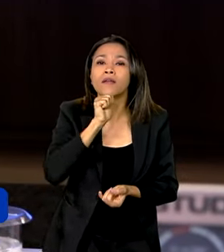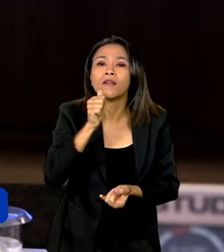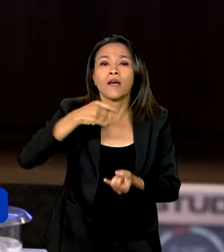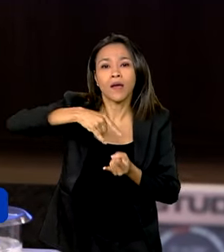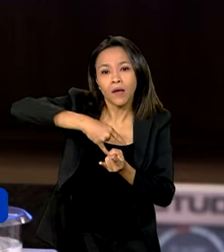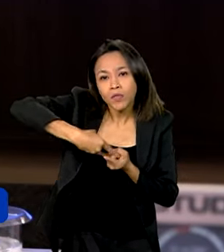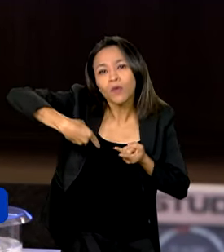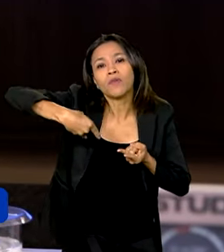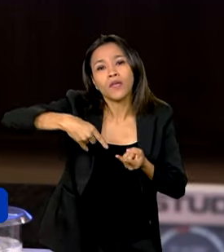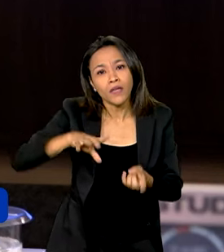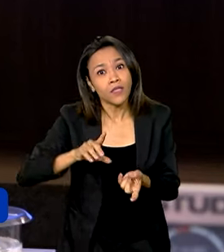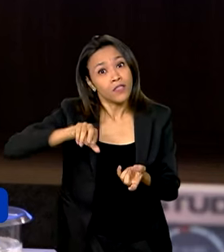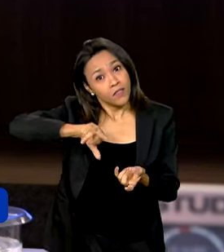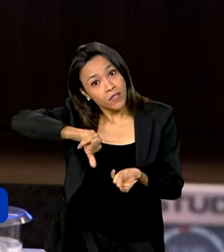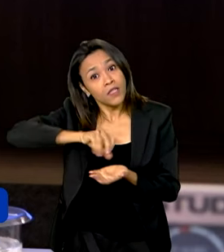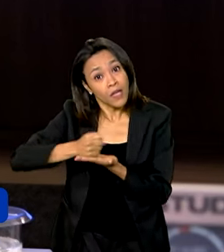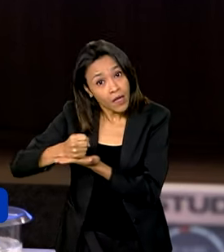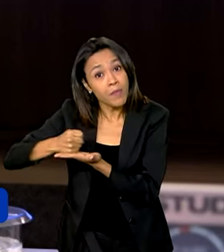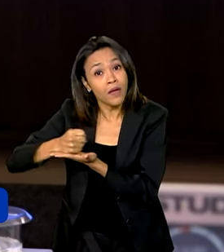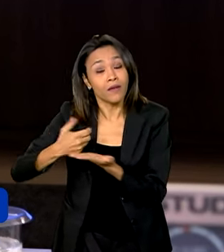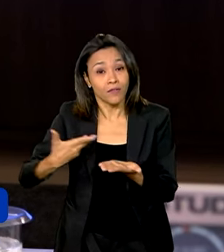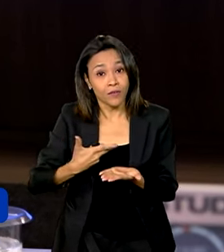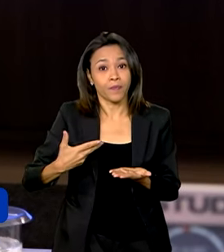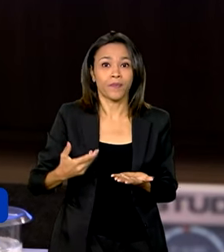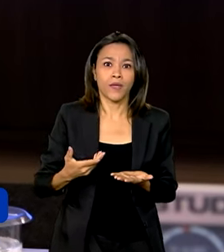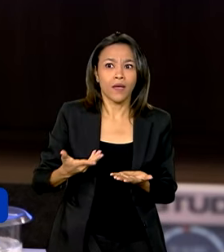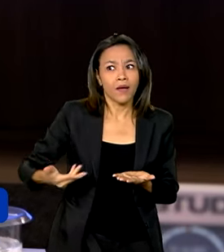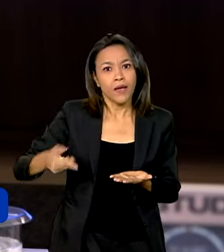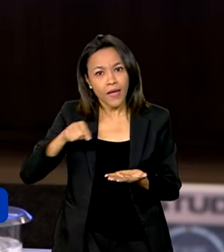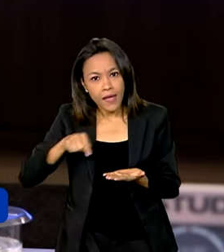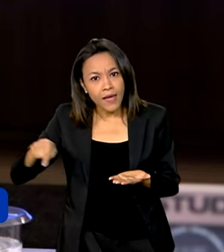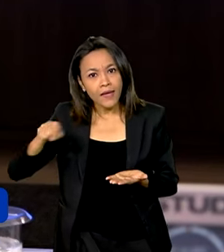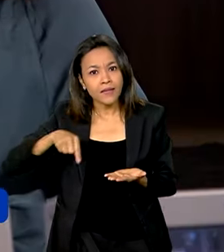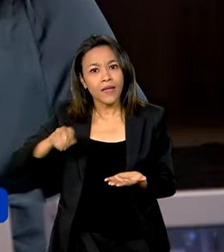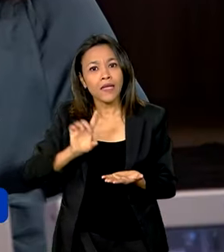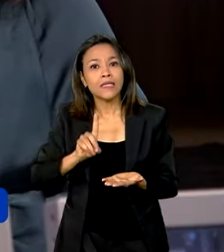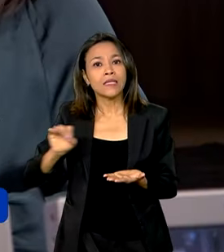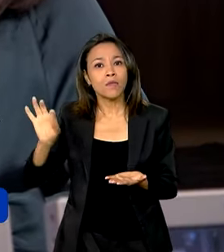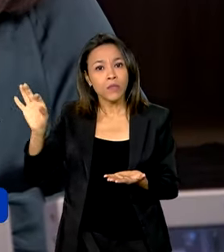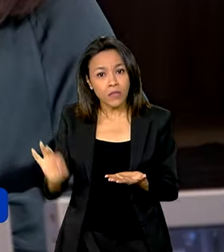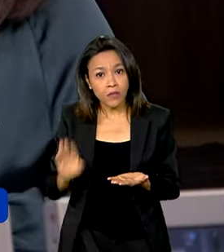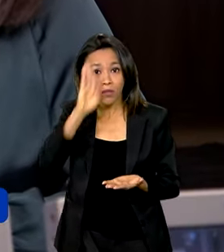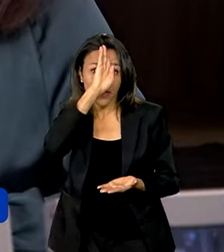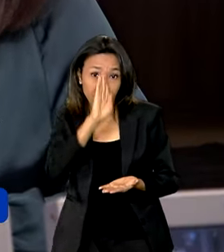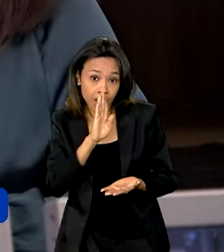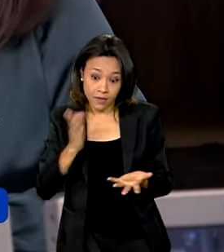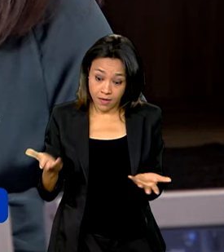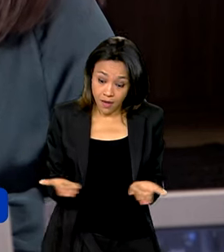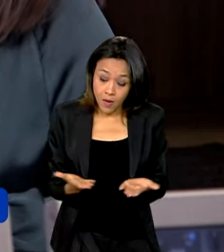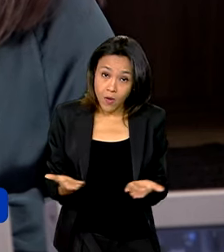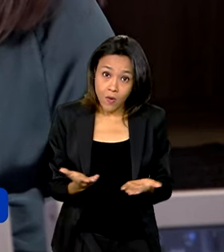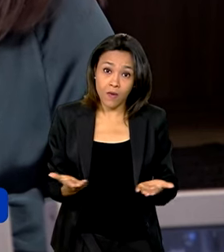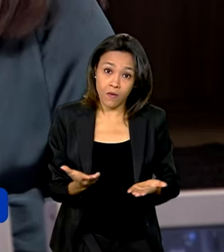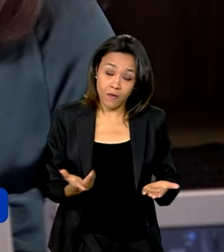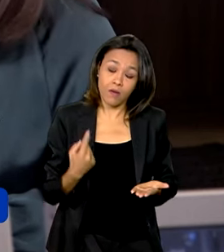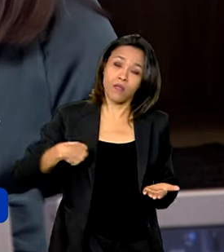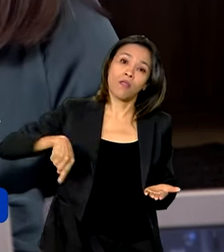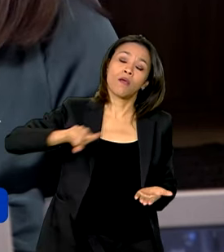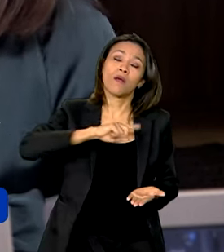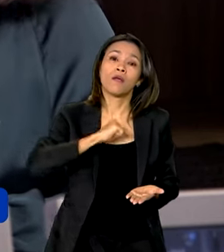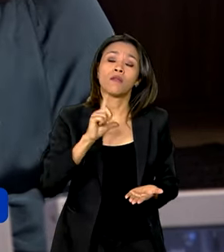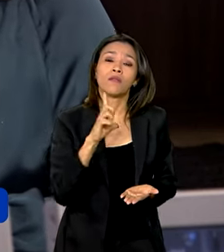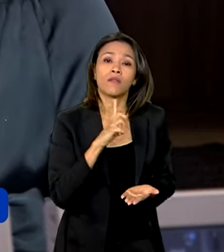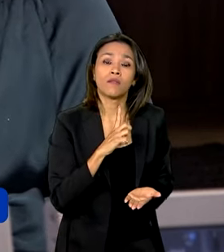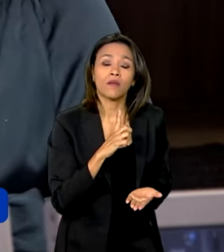só alguns desses medicamentos eram sem 100% gratuitos não é isso ministra E aí agora a gente tem